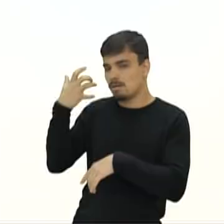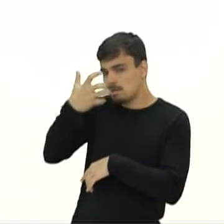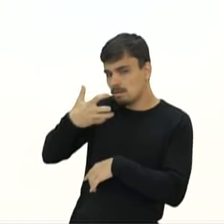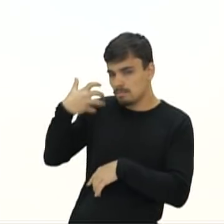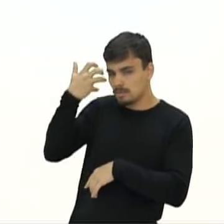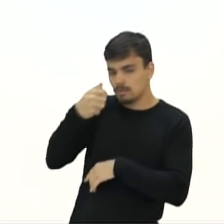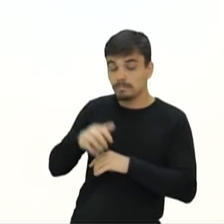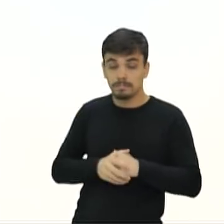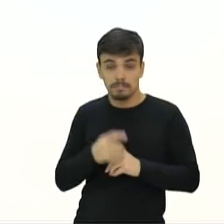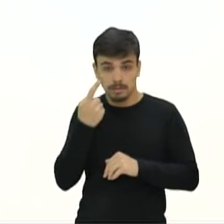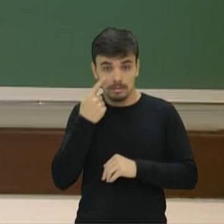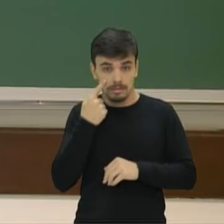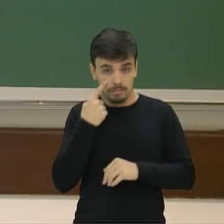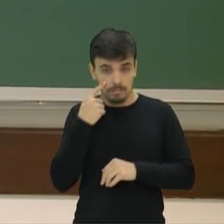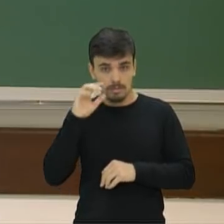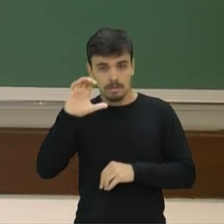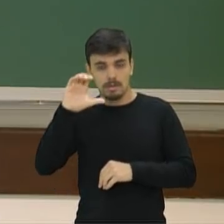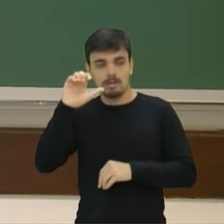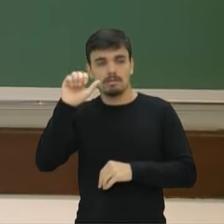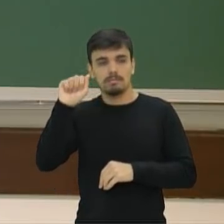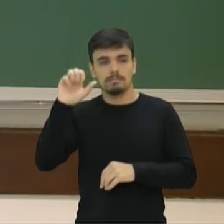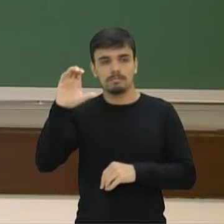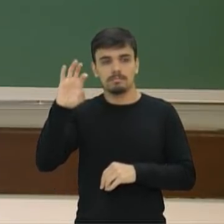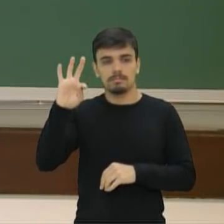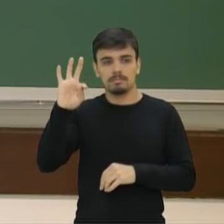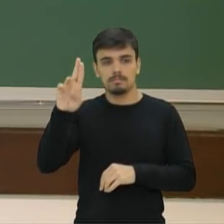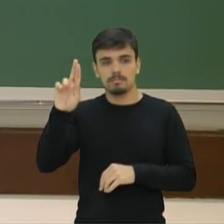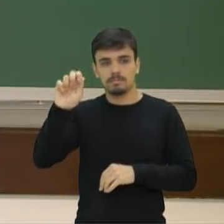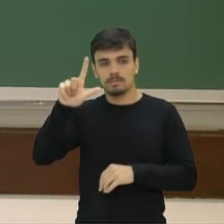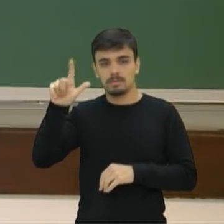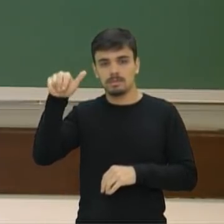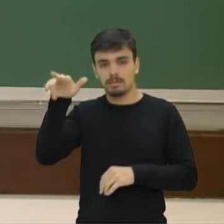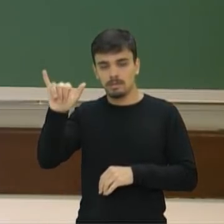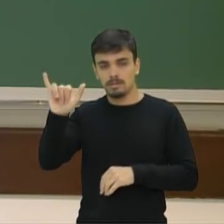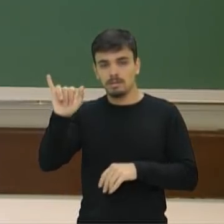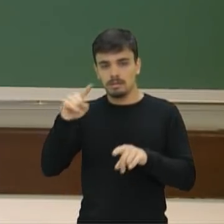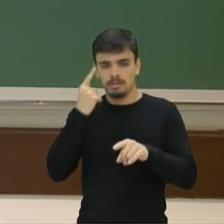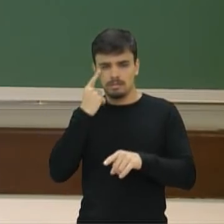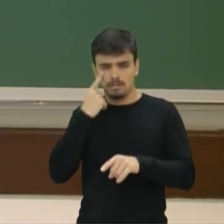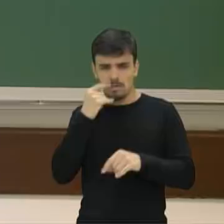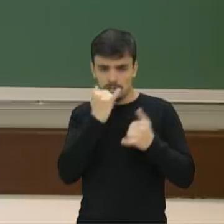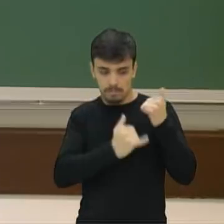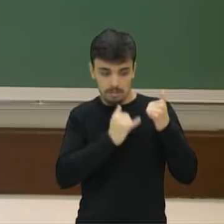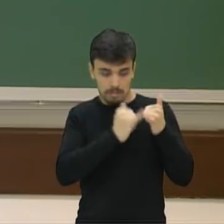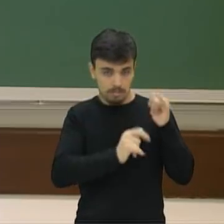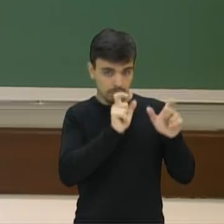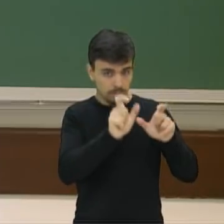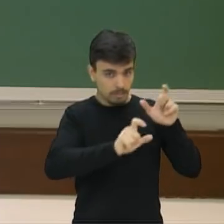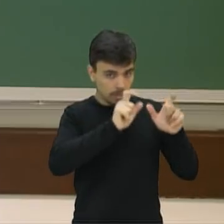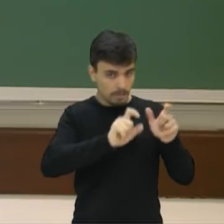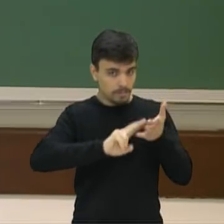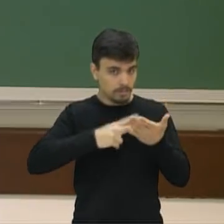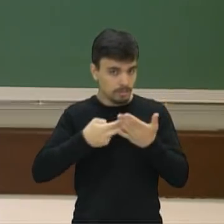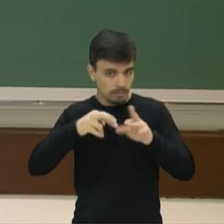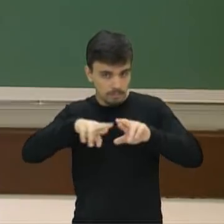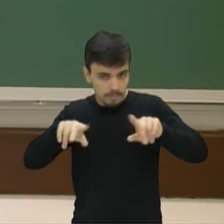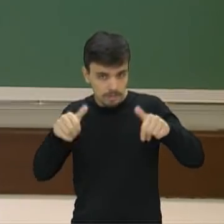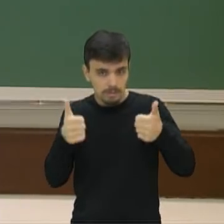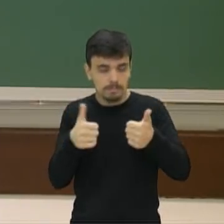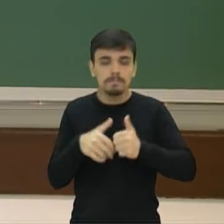actually, cuidado, um falso cognato que não é atualmente, né, gente? Olha, parece atualmente. É, na verdade,